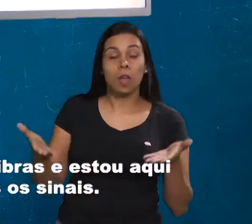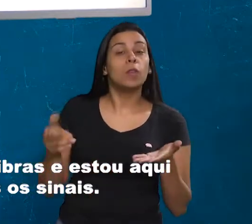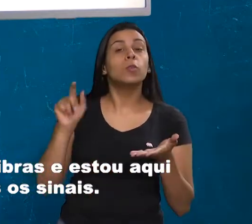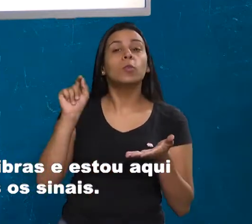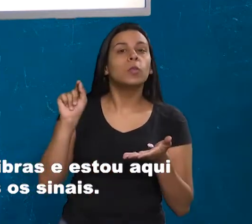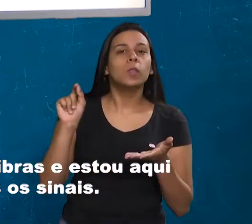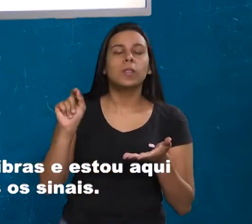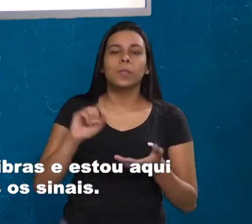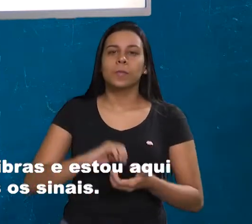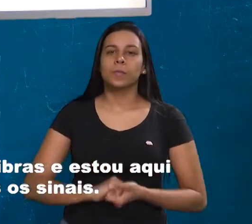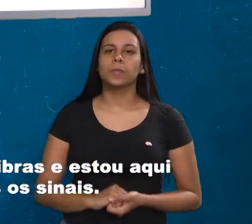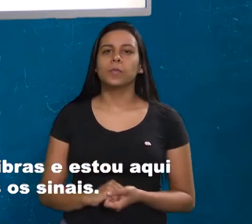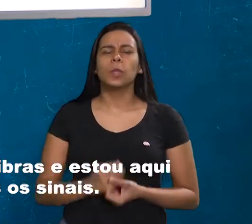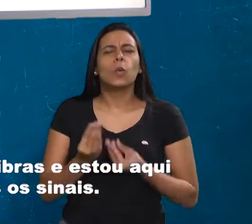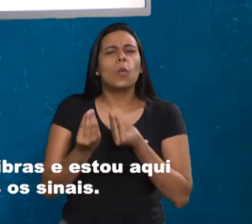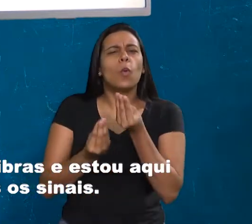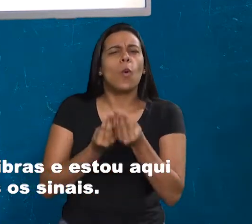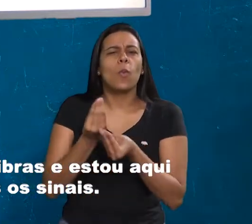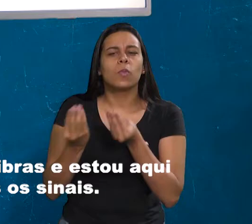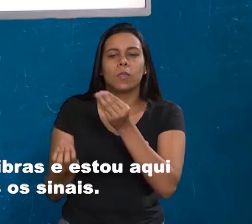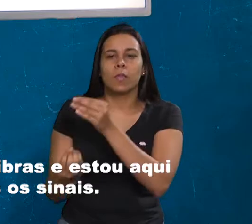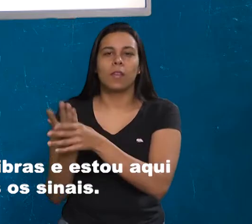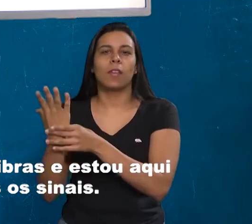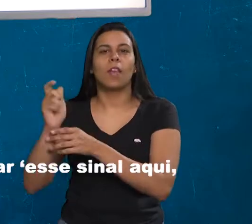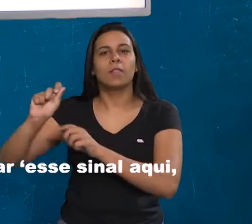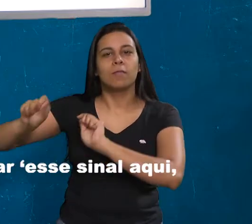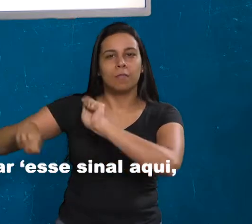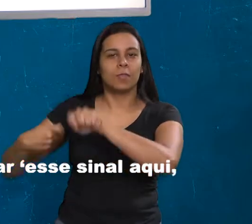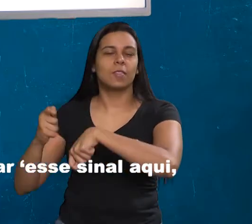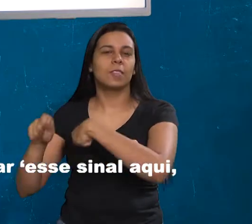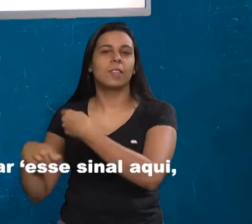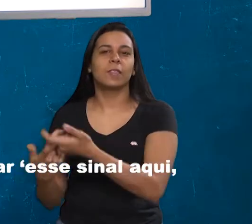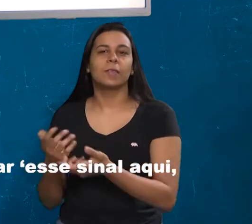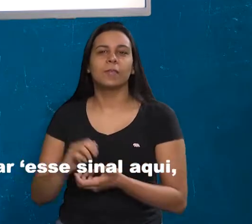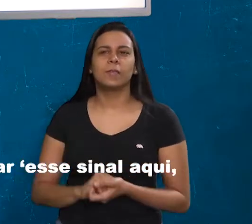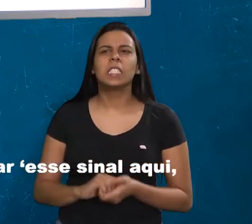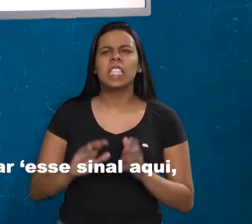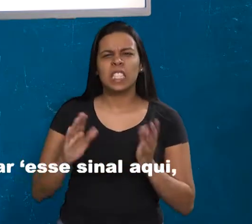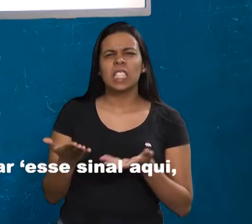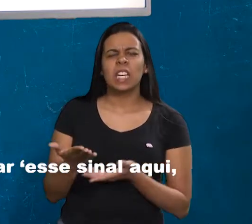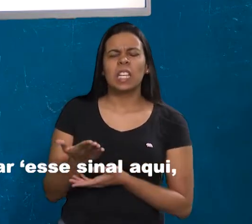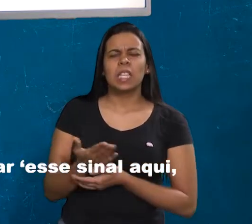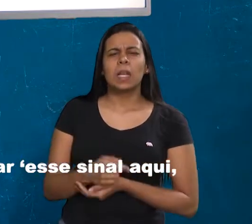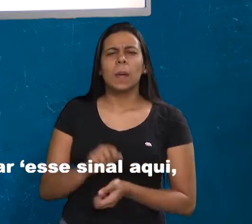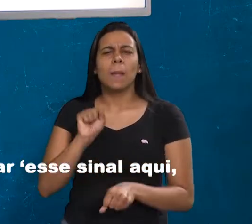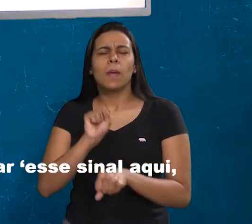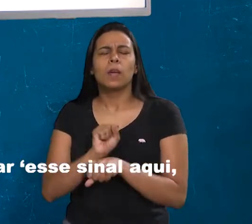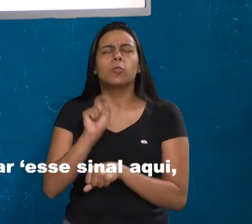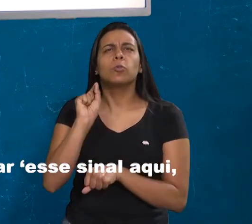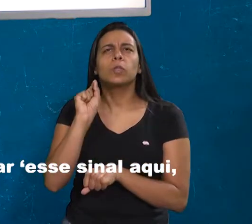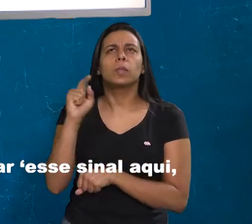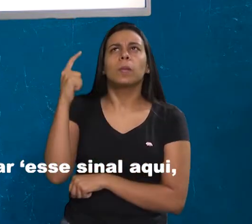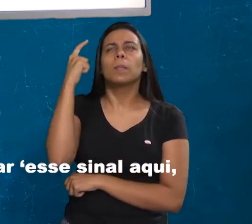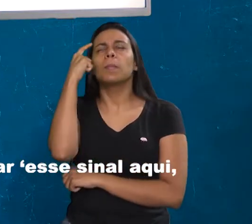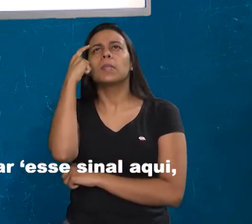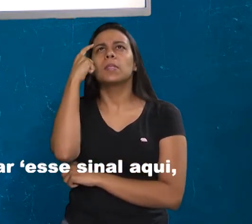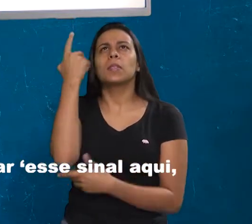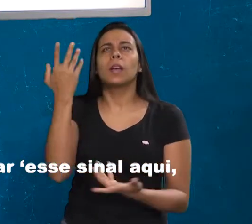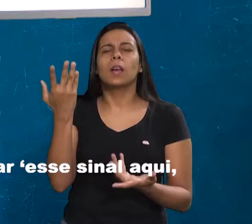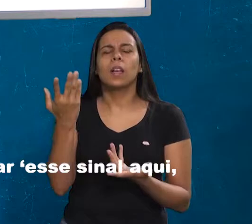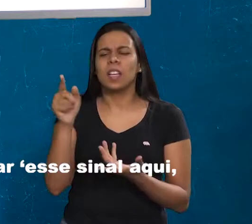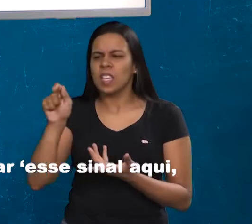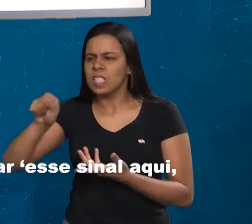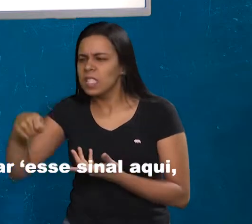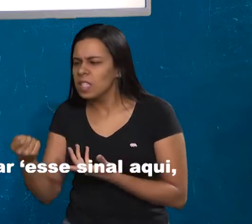hoje como são formados os sinais. Certamente você já deve ter parado assim para pensar esse